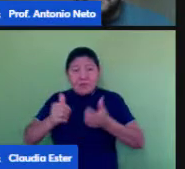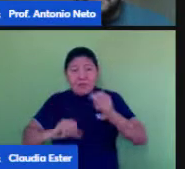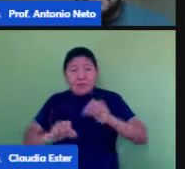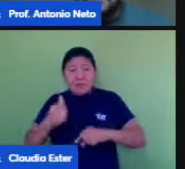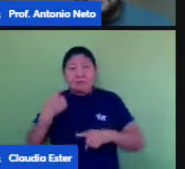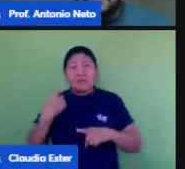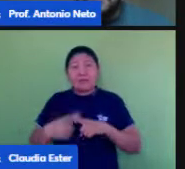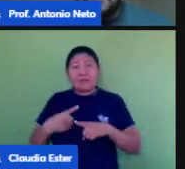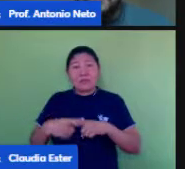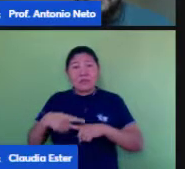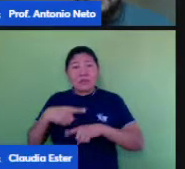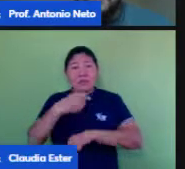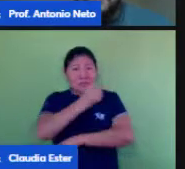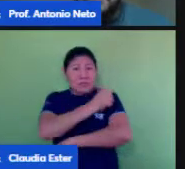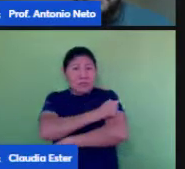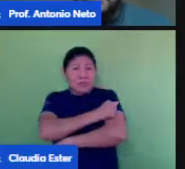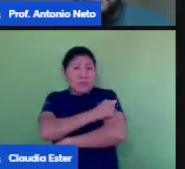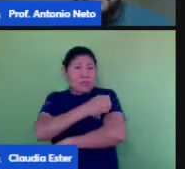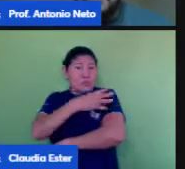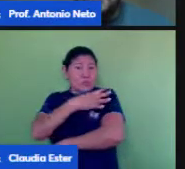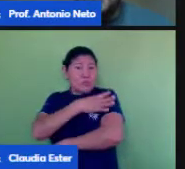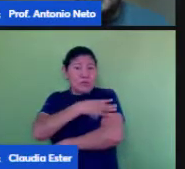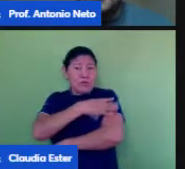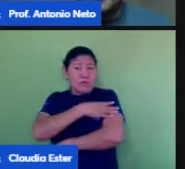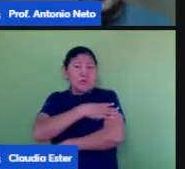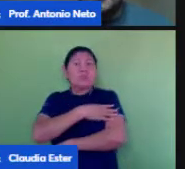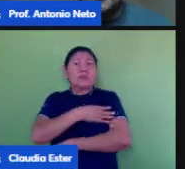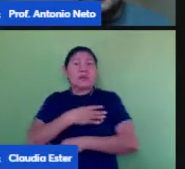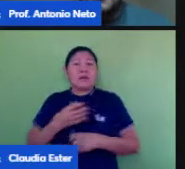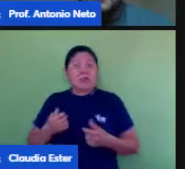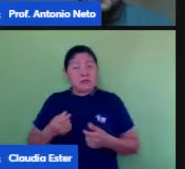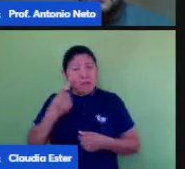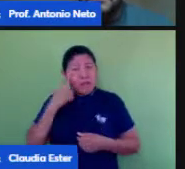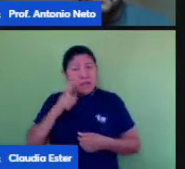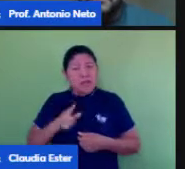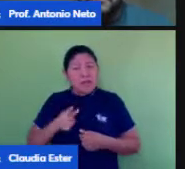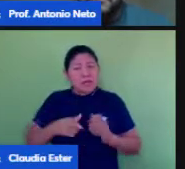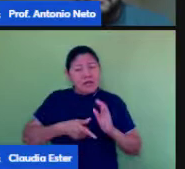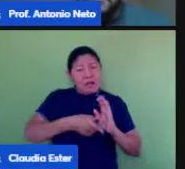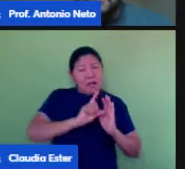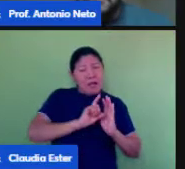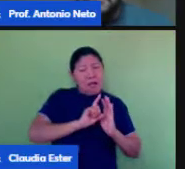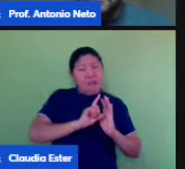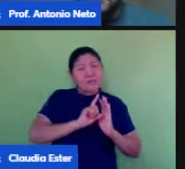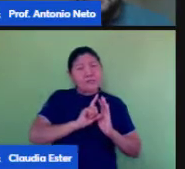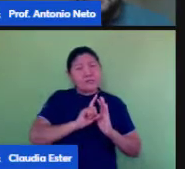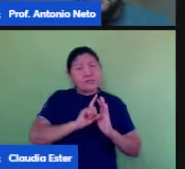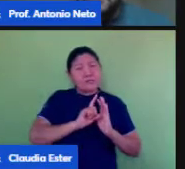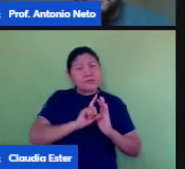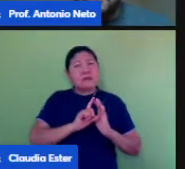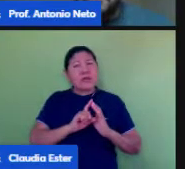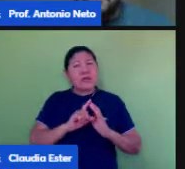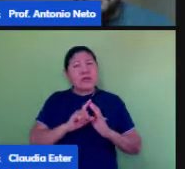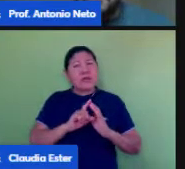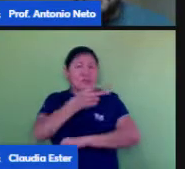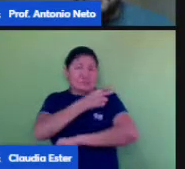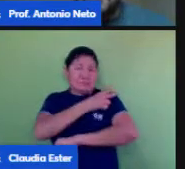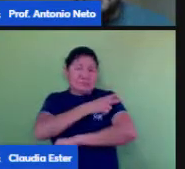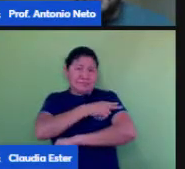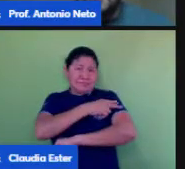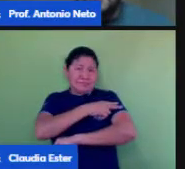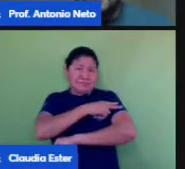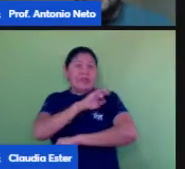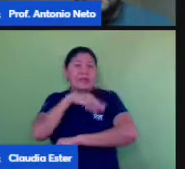ano, possivelmente, é um aluno do 2º ano do ensino presencial antes da pandemia. Ele teve, sim,